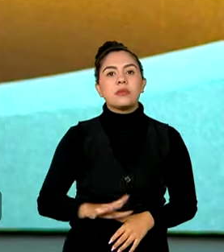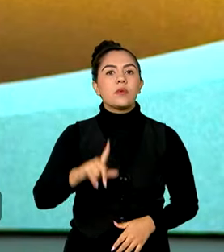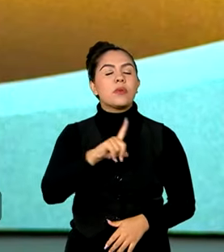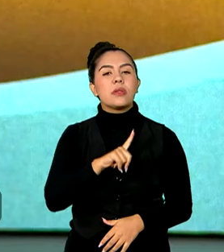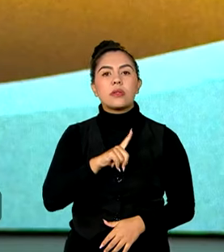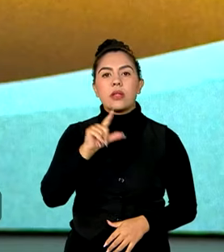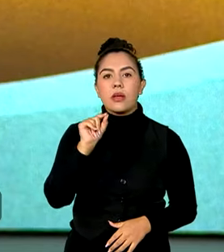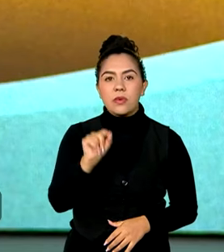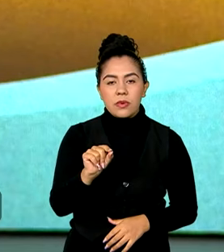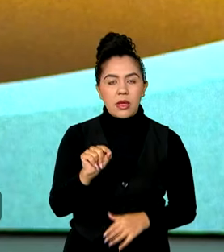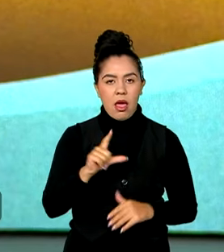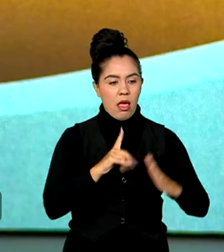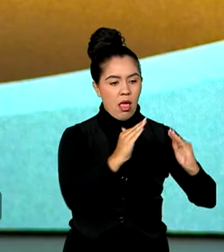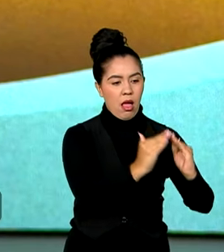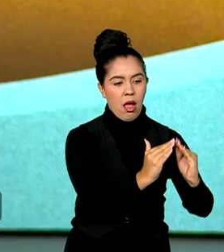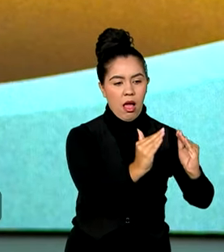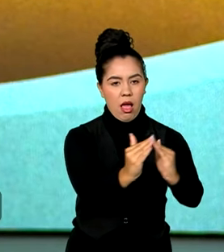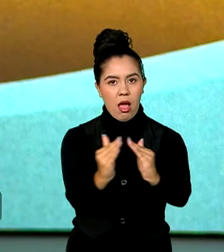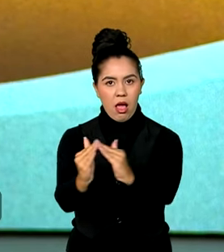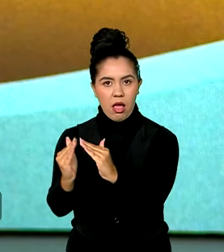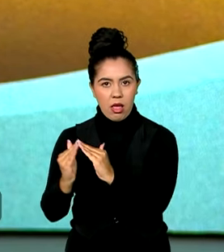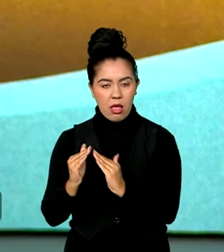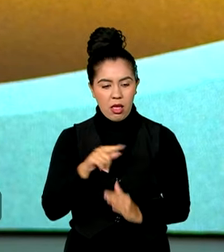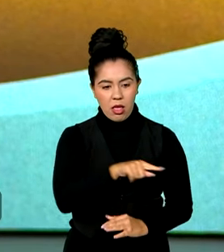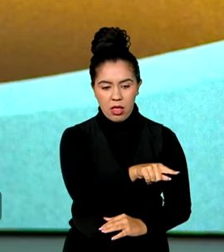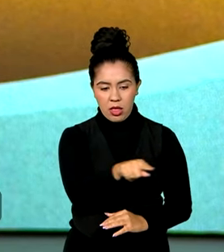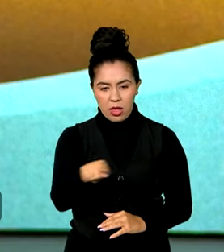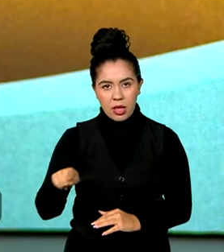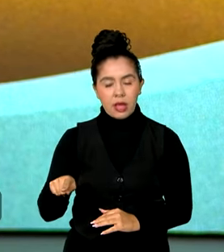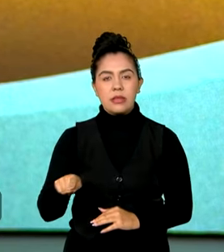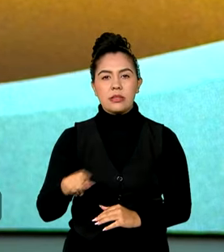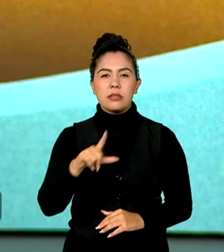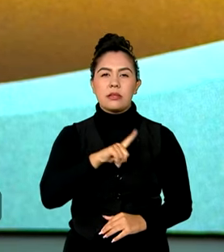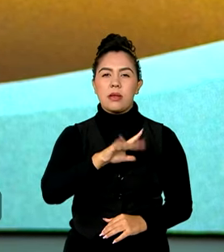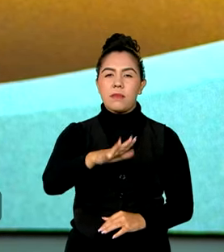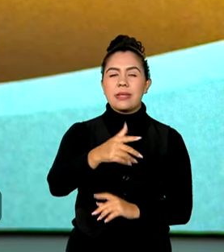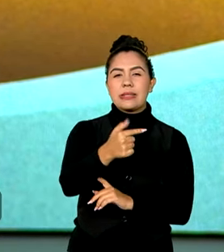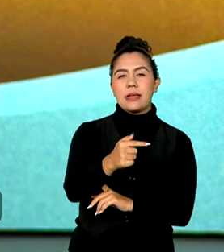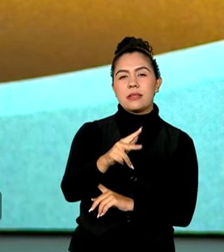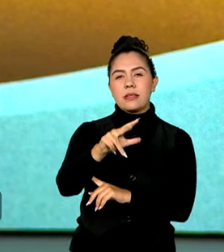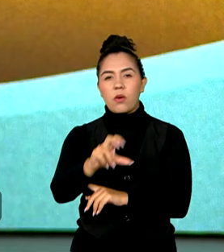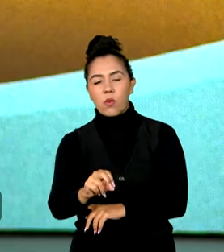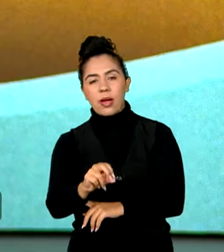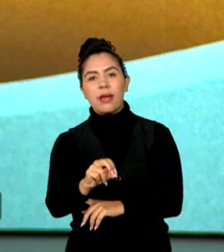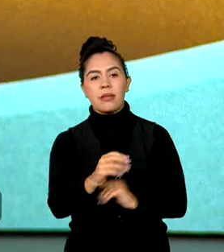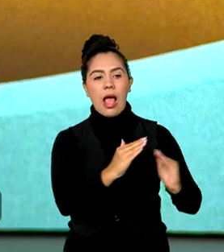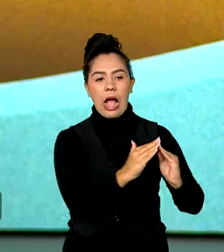unidades do Minha Casa Minha Vida que vão ter 750 casas ou apartamentos,